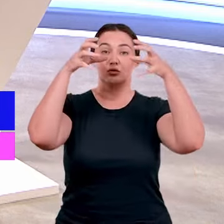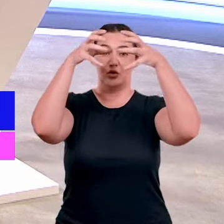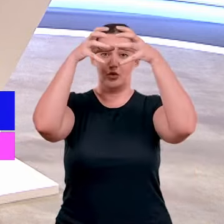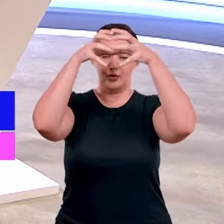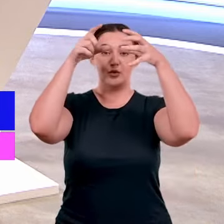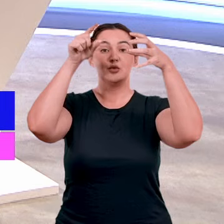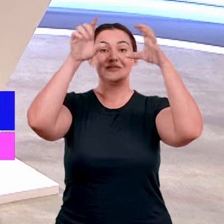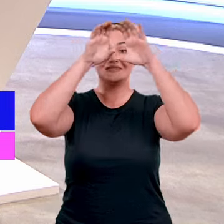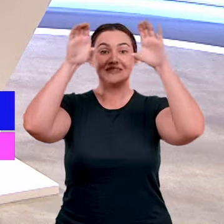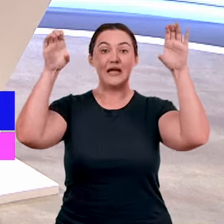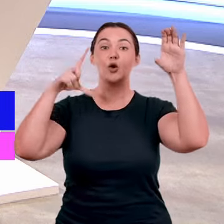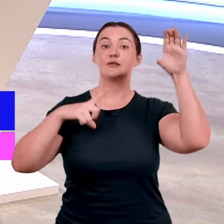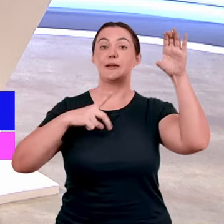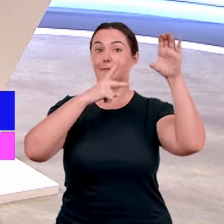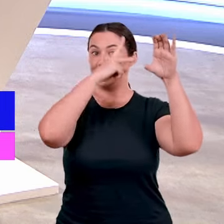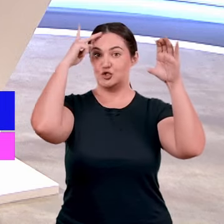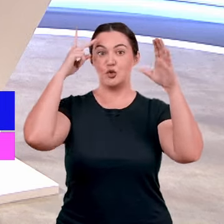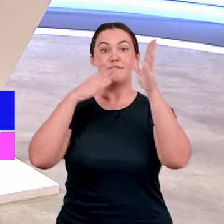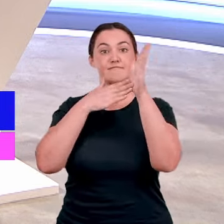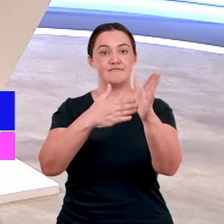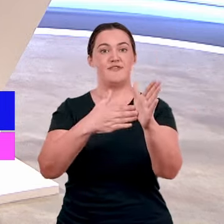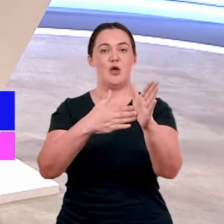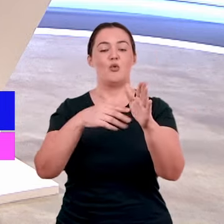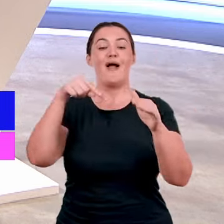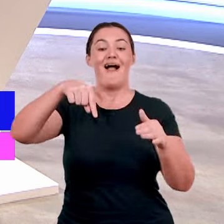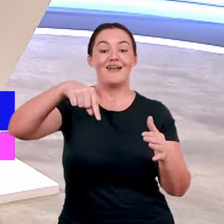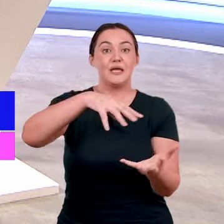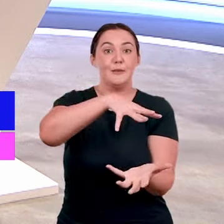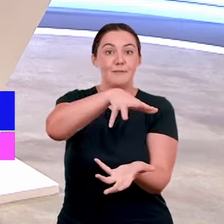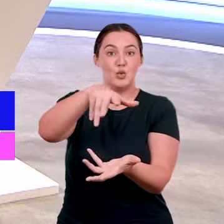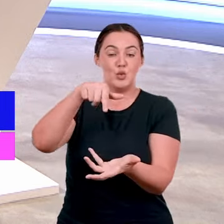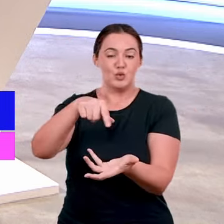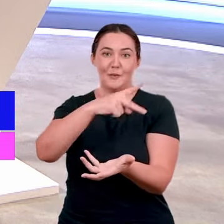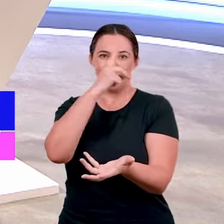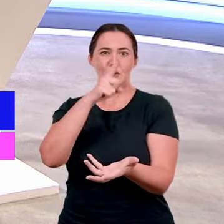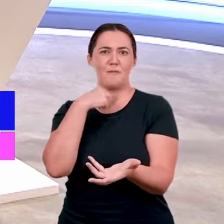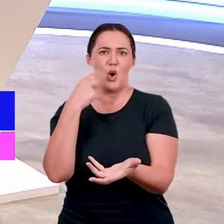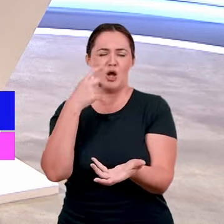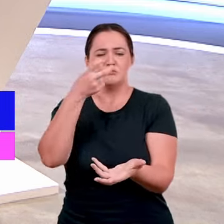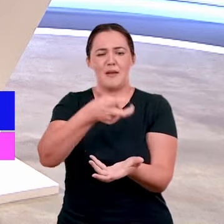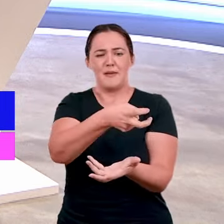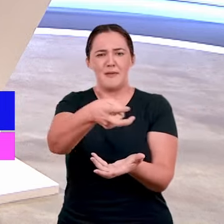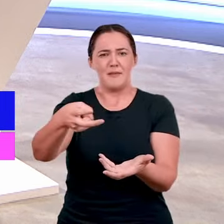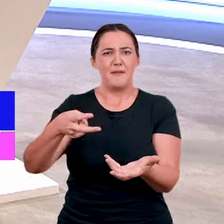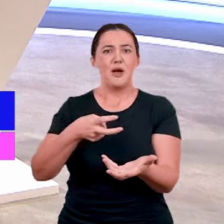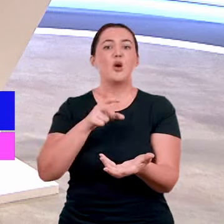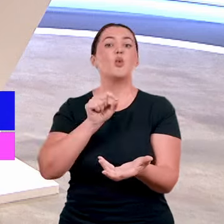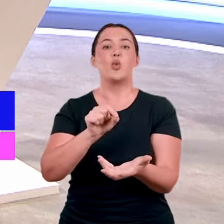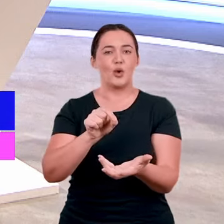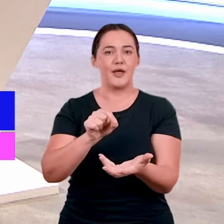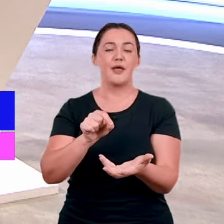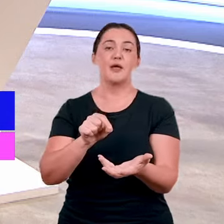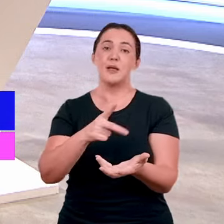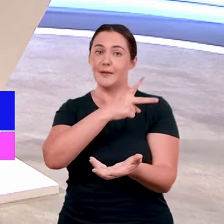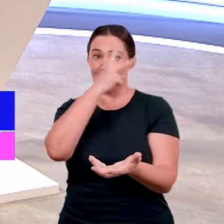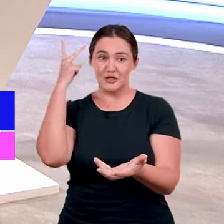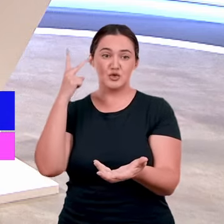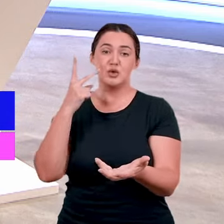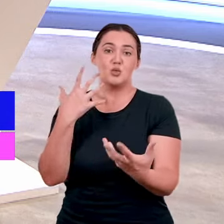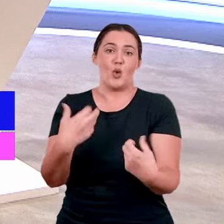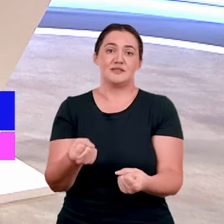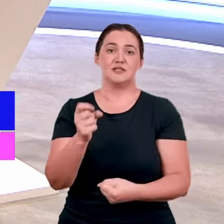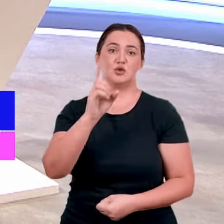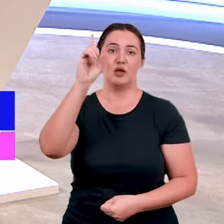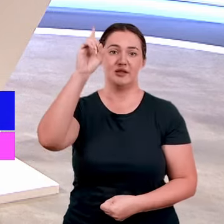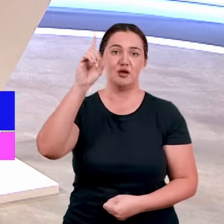céu. Mas aqui na terra, então, acontecerá um lago de fogo e enxofre, que é a segunda